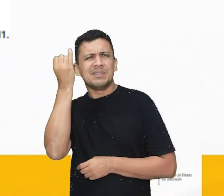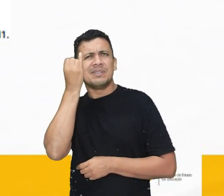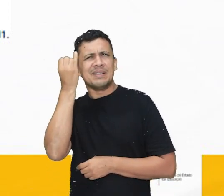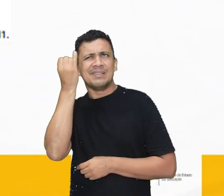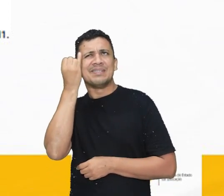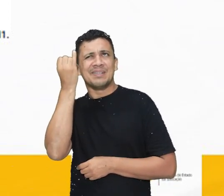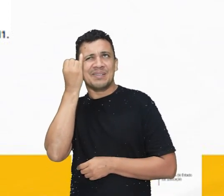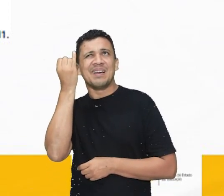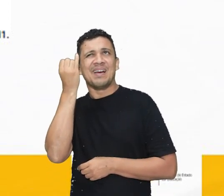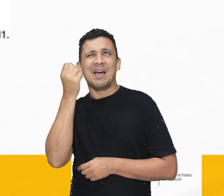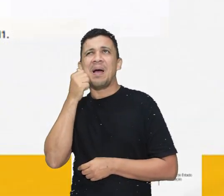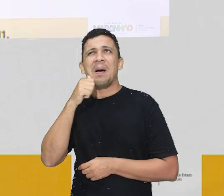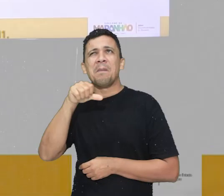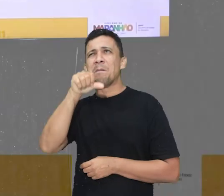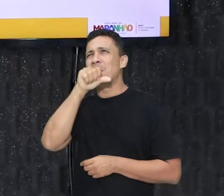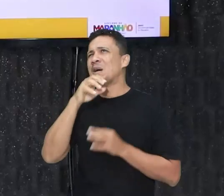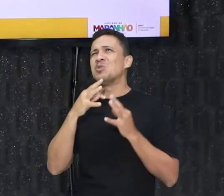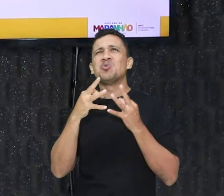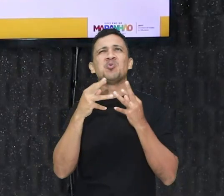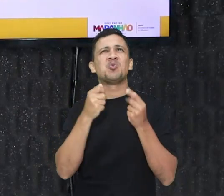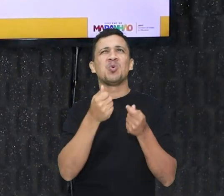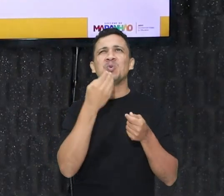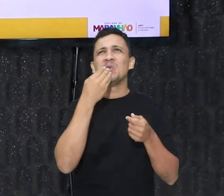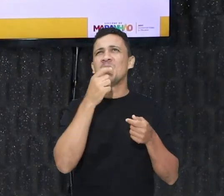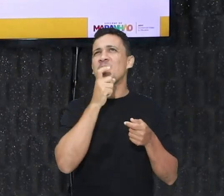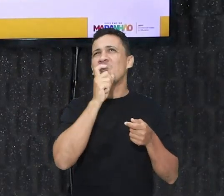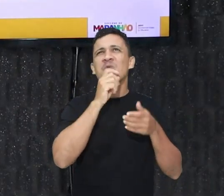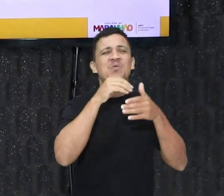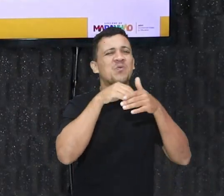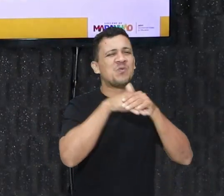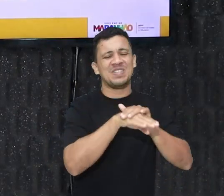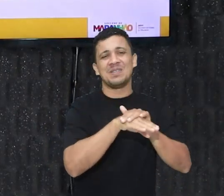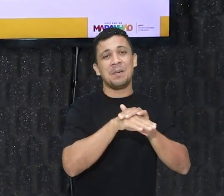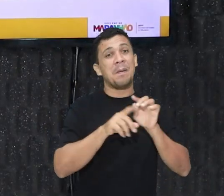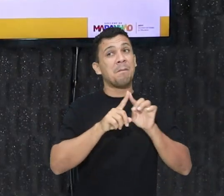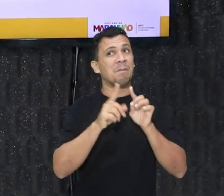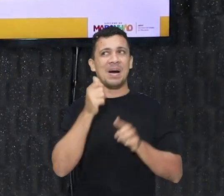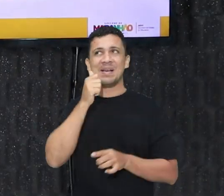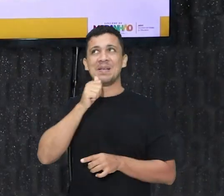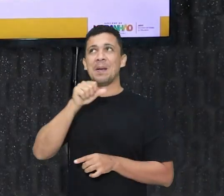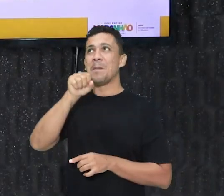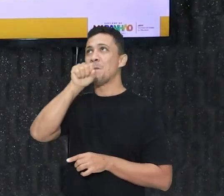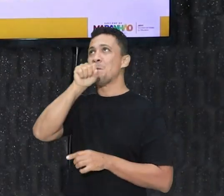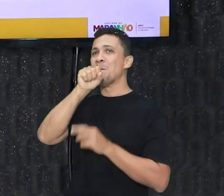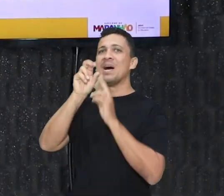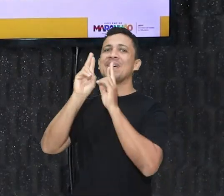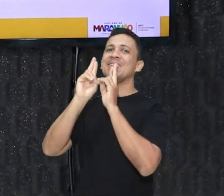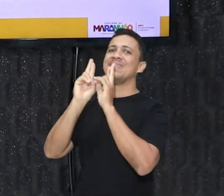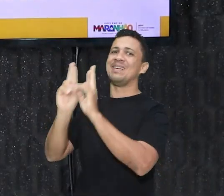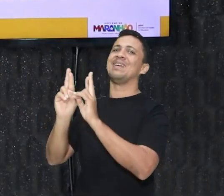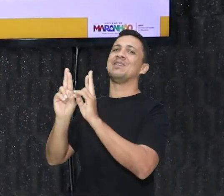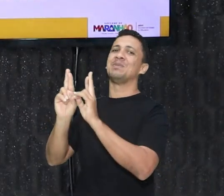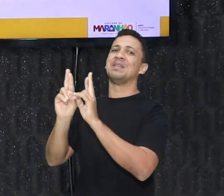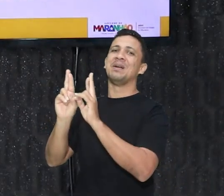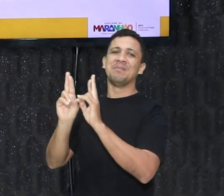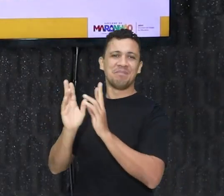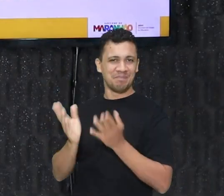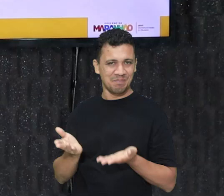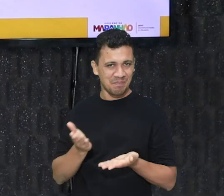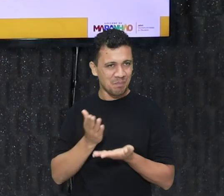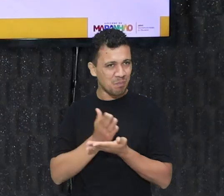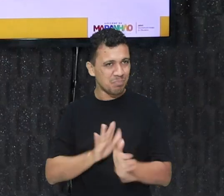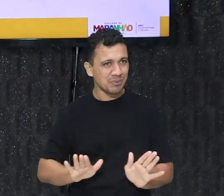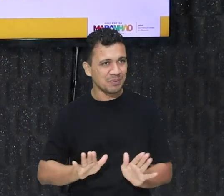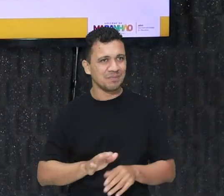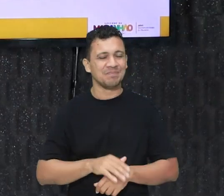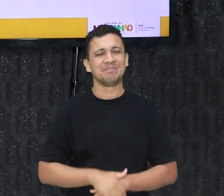mãe de todos os vícios, mas uma mãe é uma mãe e é preciso respeitá-la. Pronto. Dá